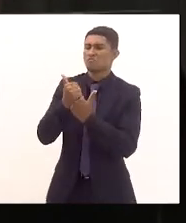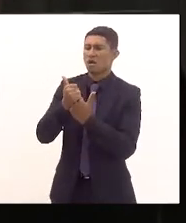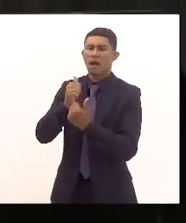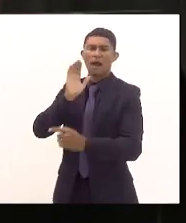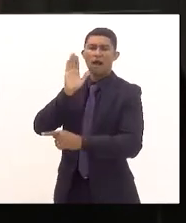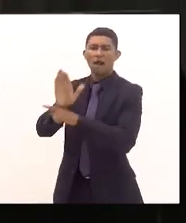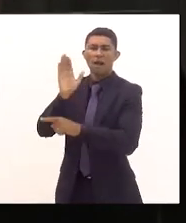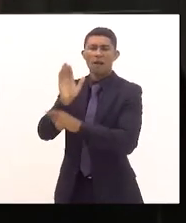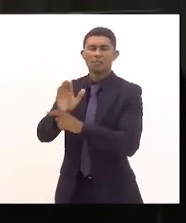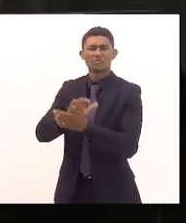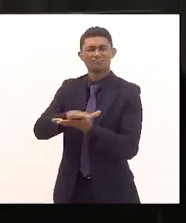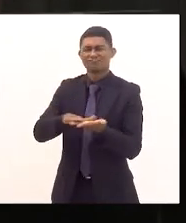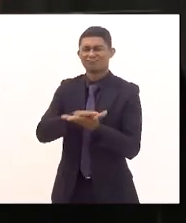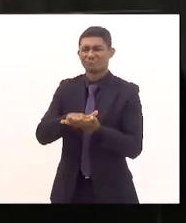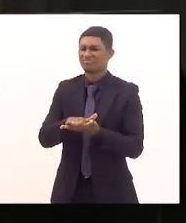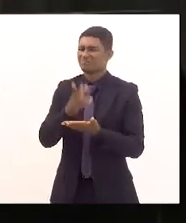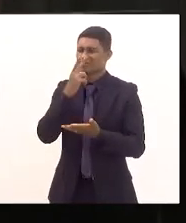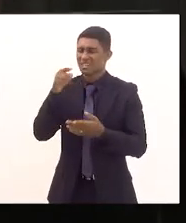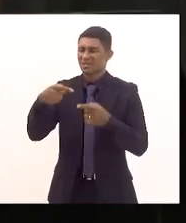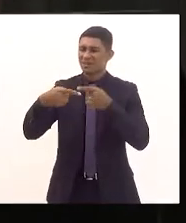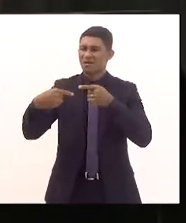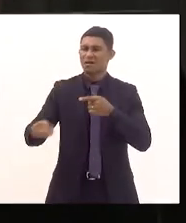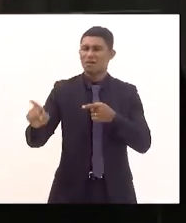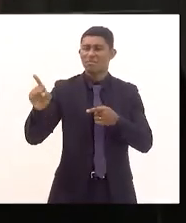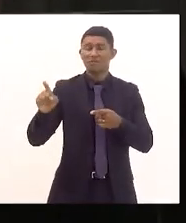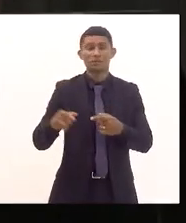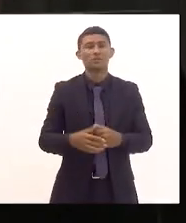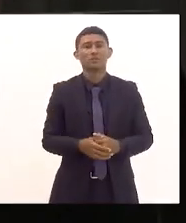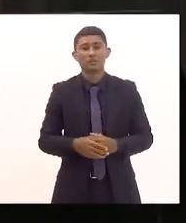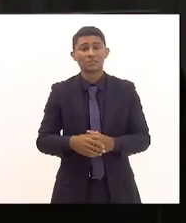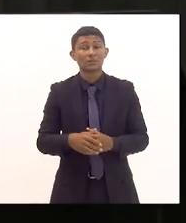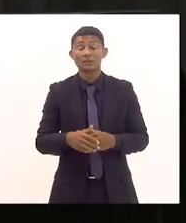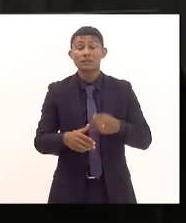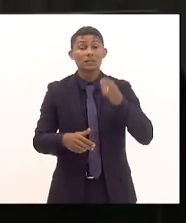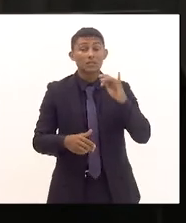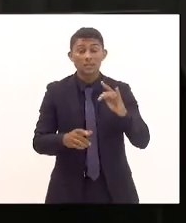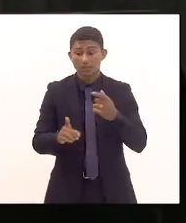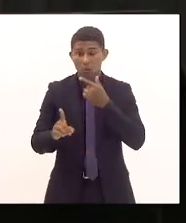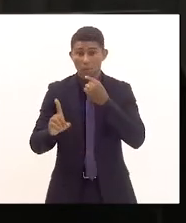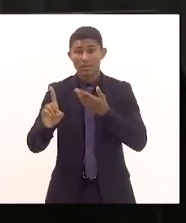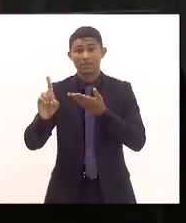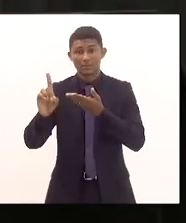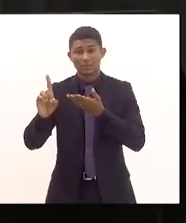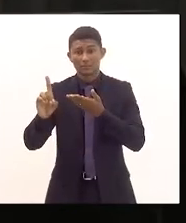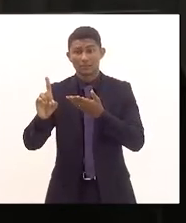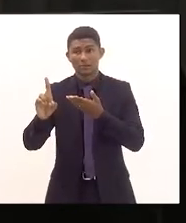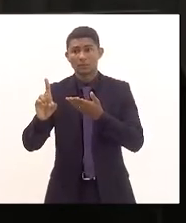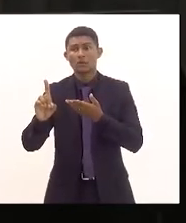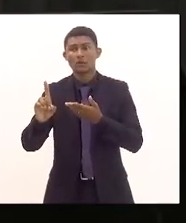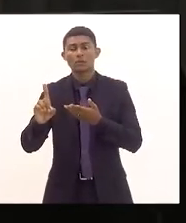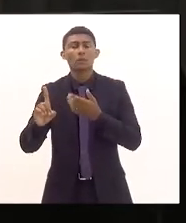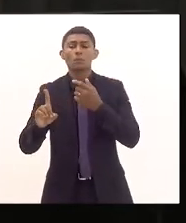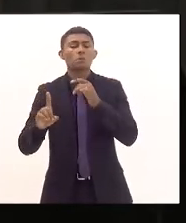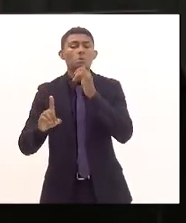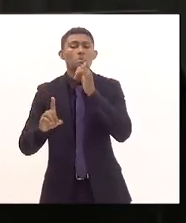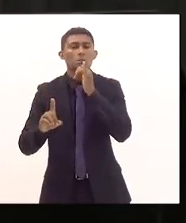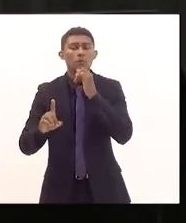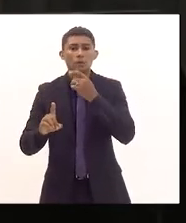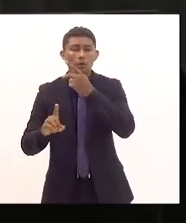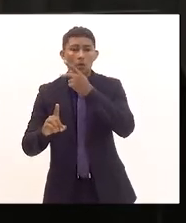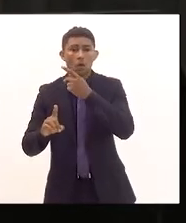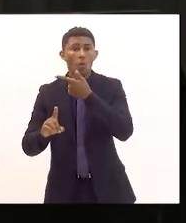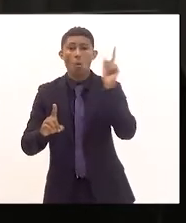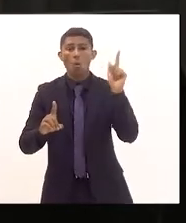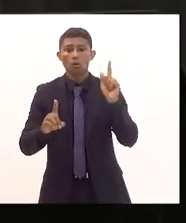de agente segurança público tivesse Pizza São ali naquele momento com sua dupla